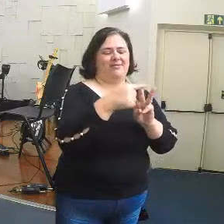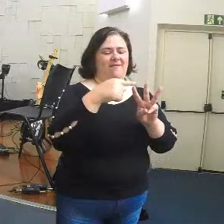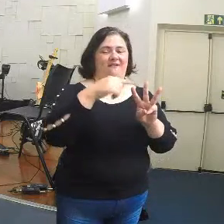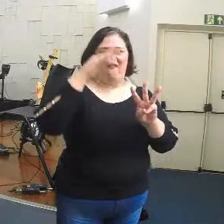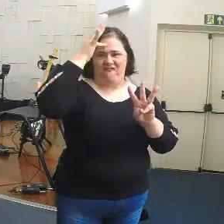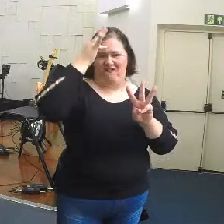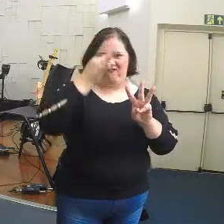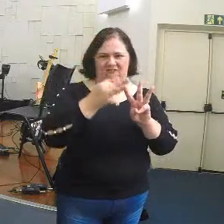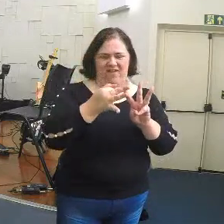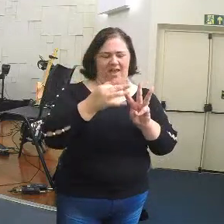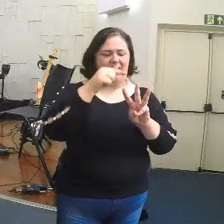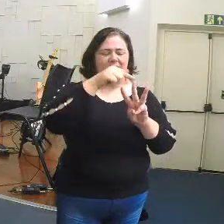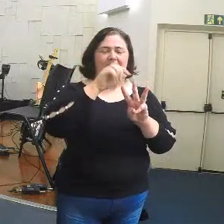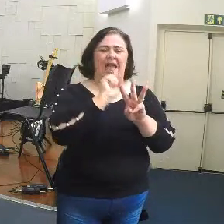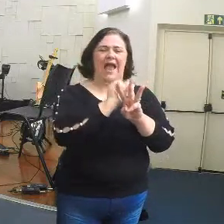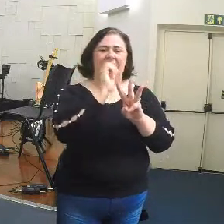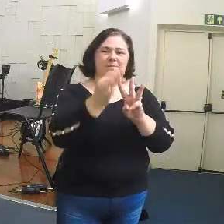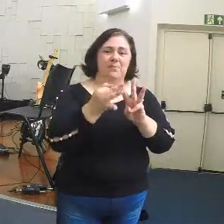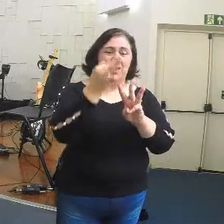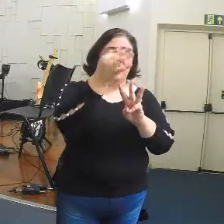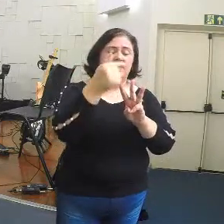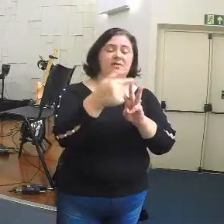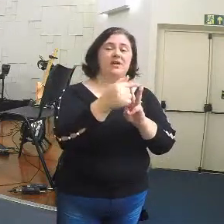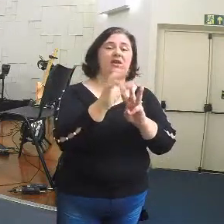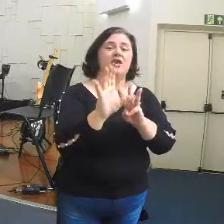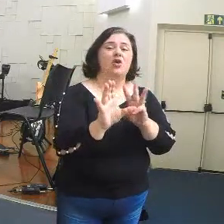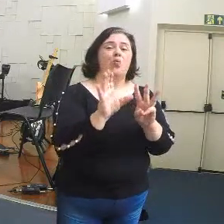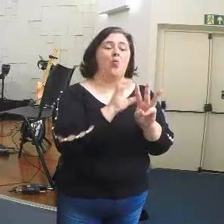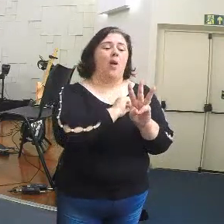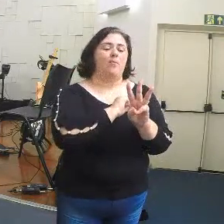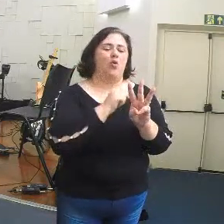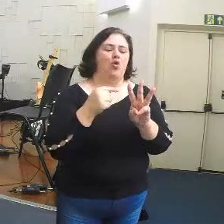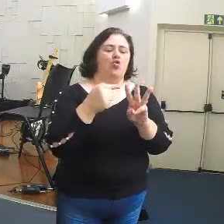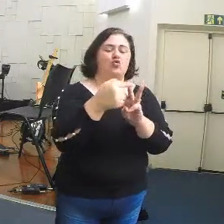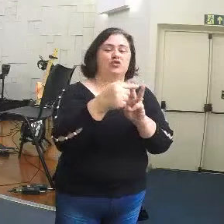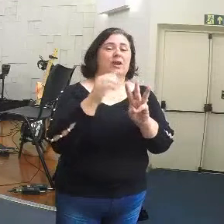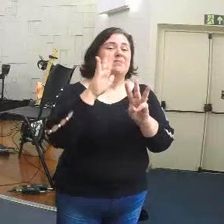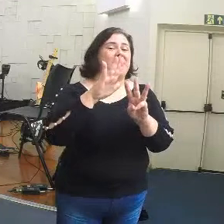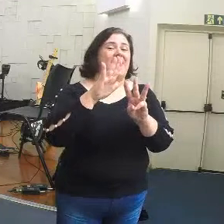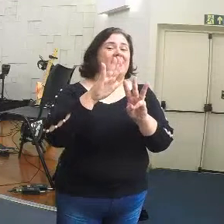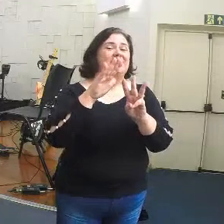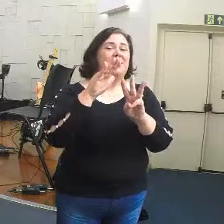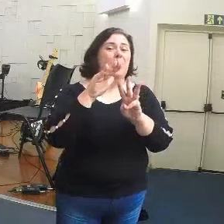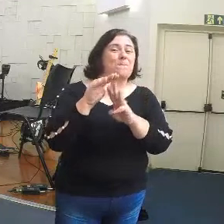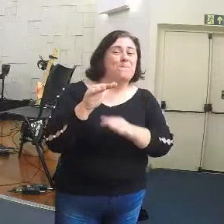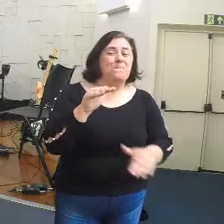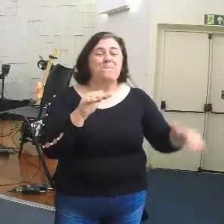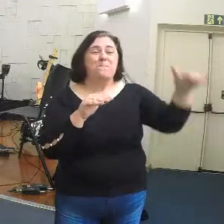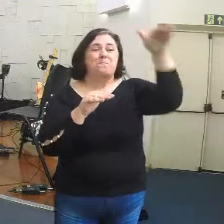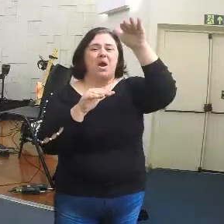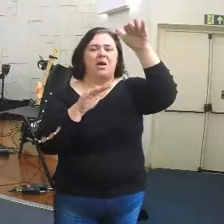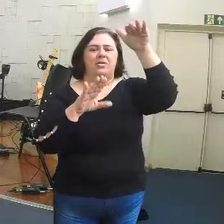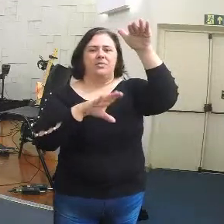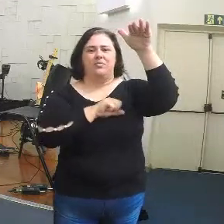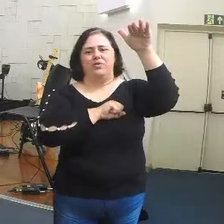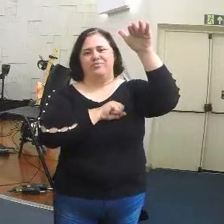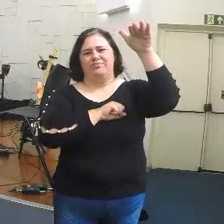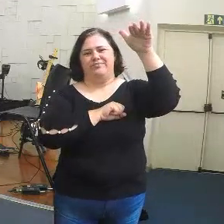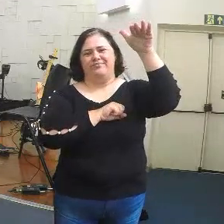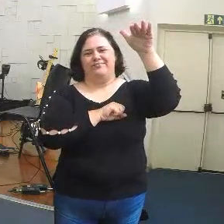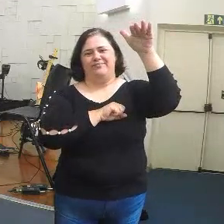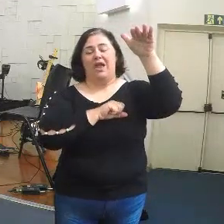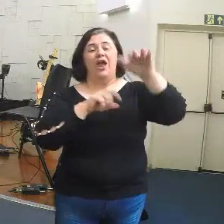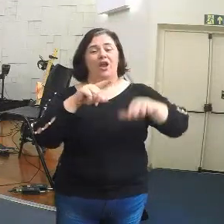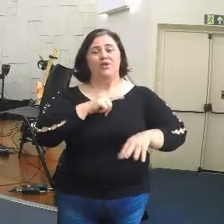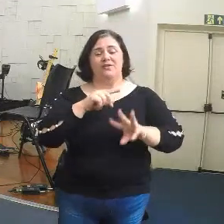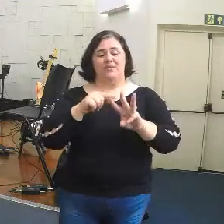fé, a esperança e o amor. Esses três, o maior destes é o amor. Então, primeiro eu